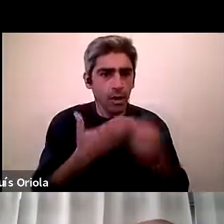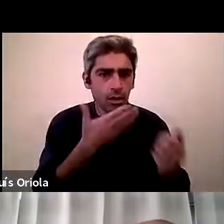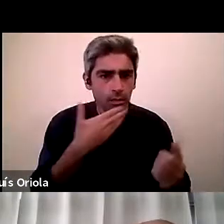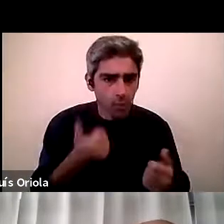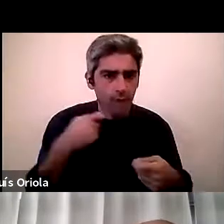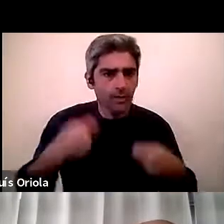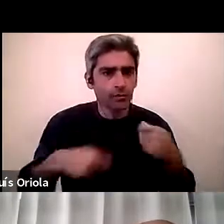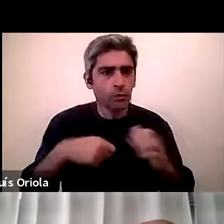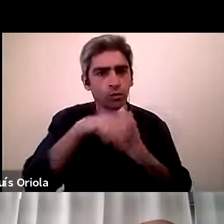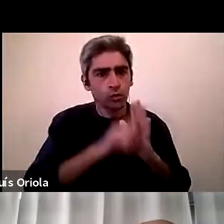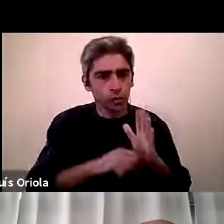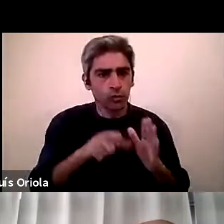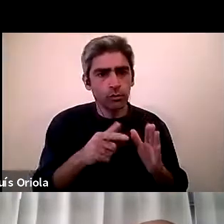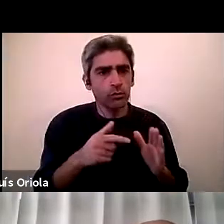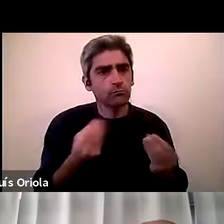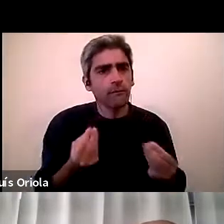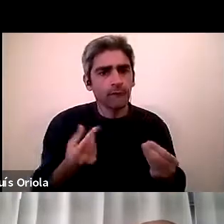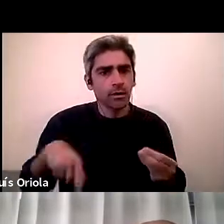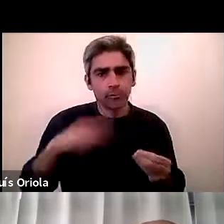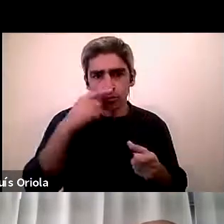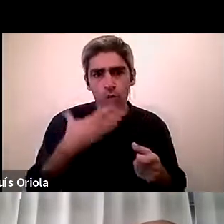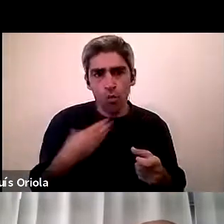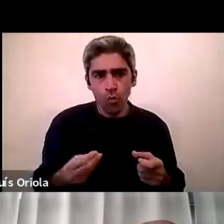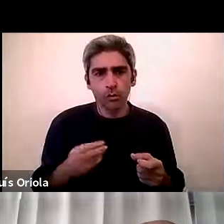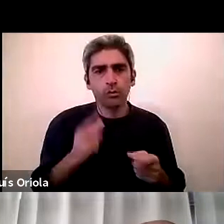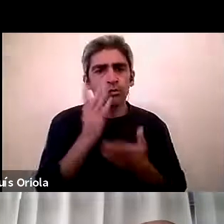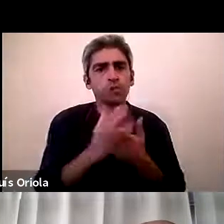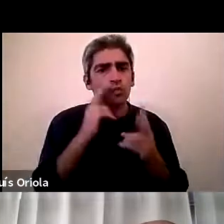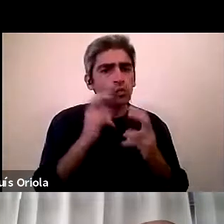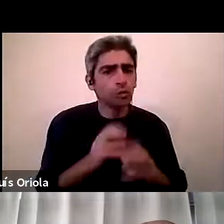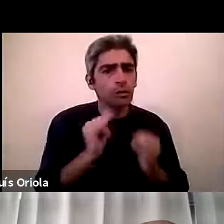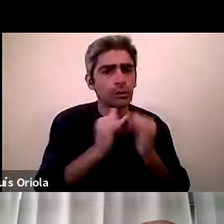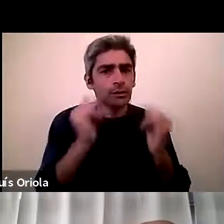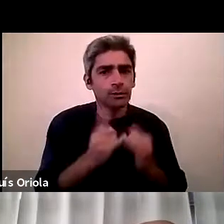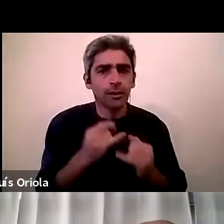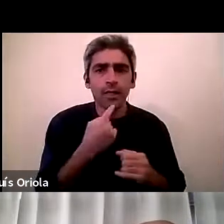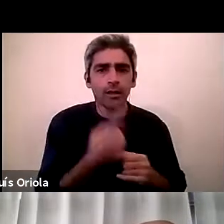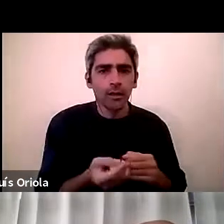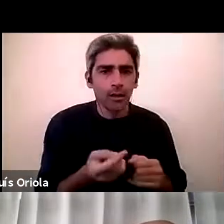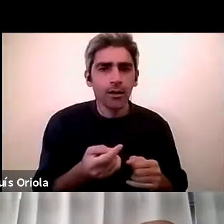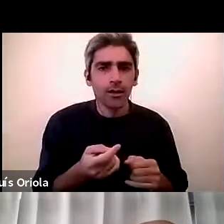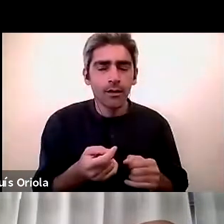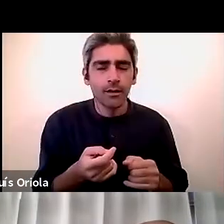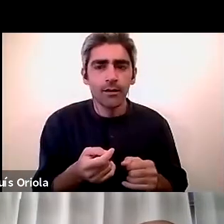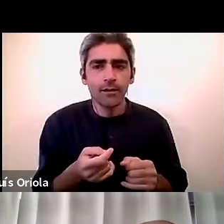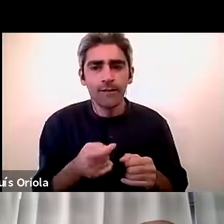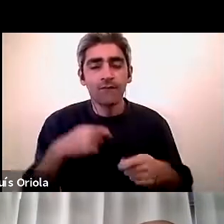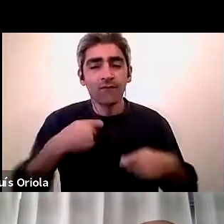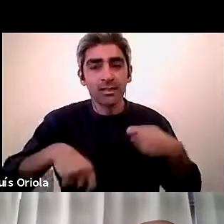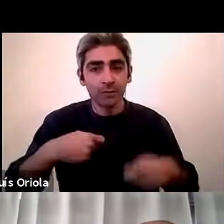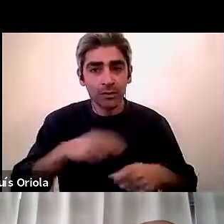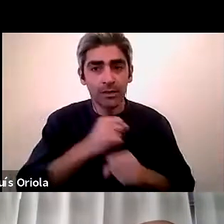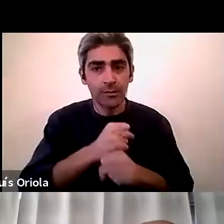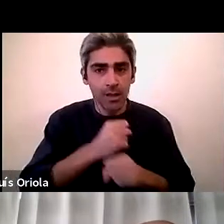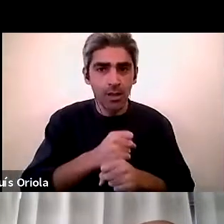das condições é muito apreciada pelos trabalhadores. Aquele mesmo estudo internacional dizia que a flexibilidade de